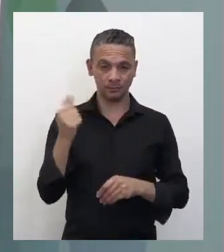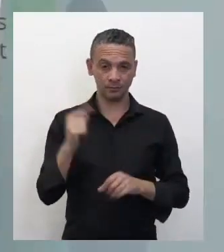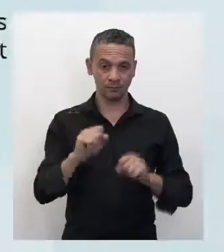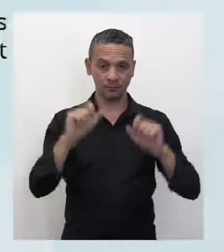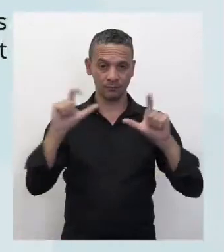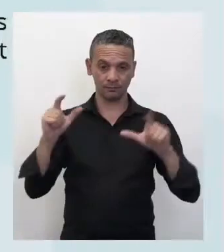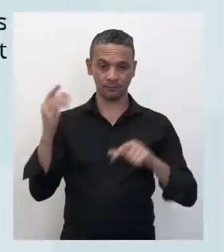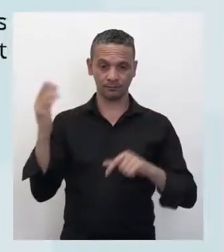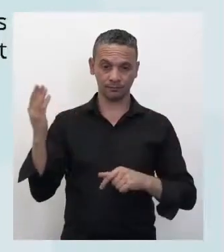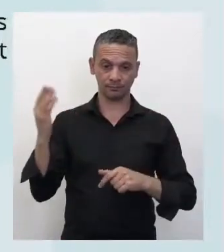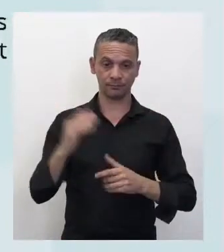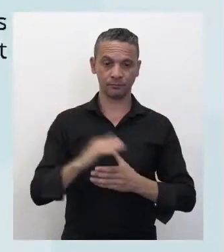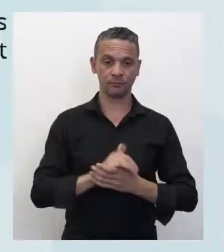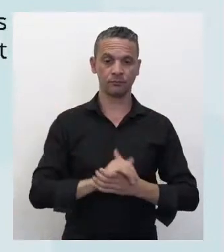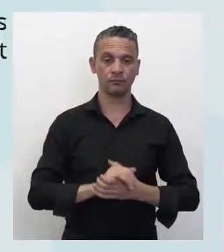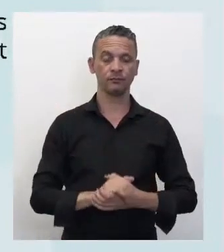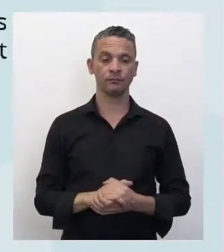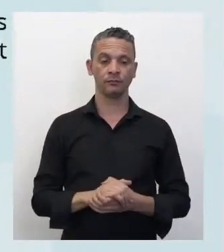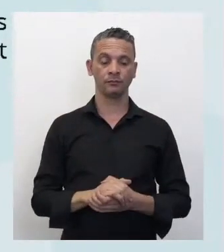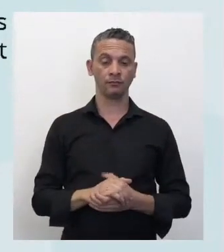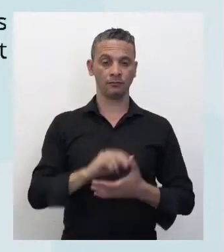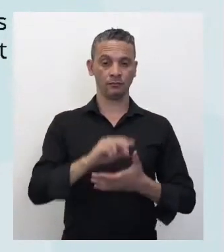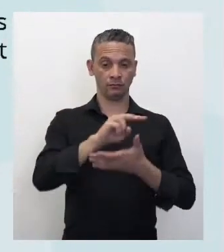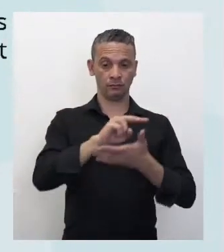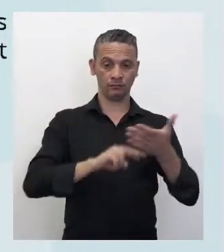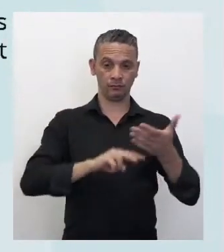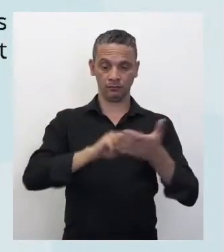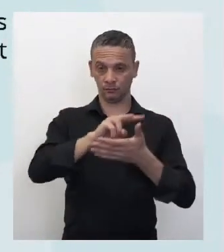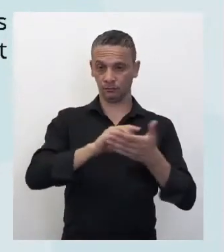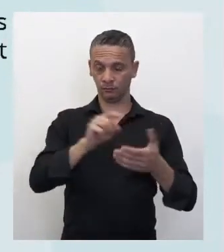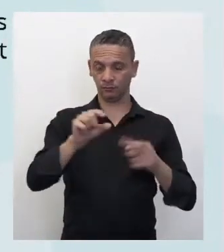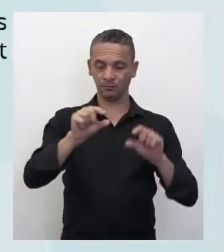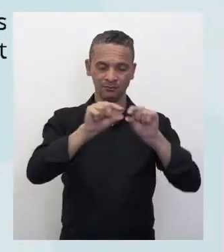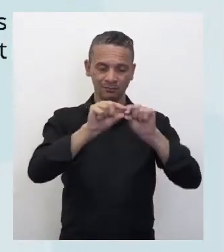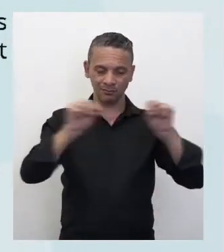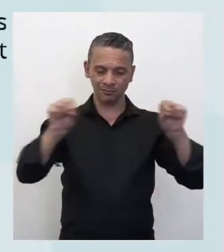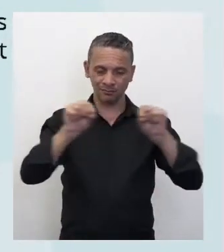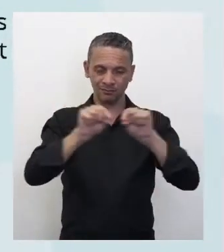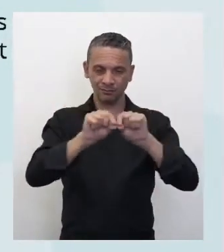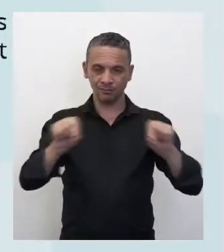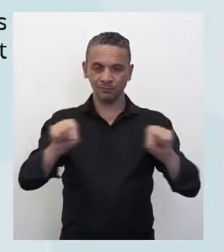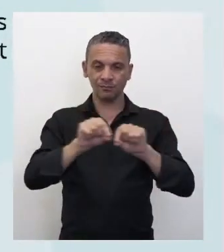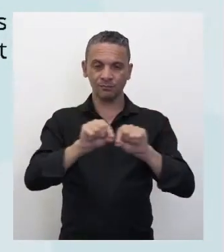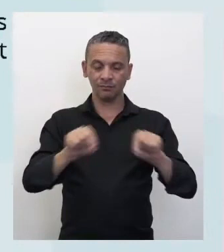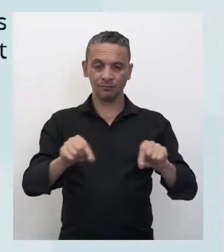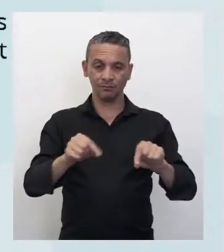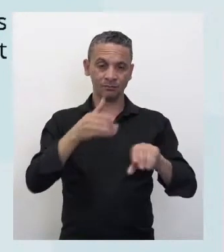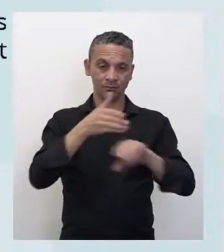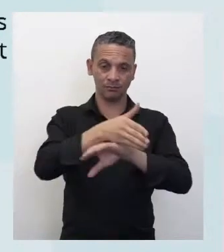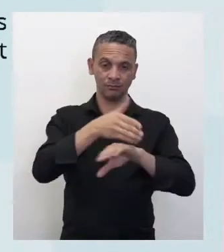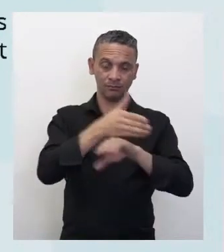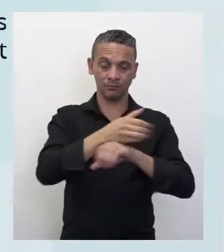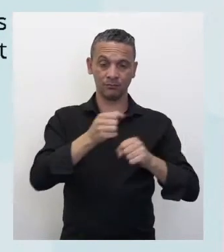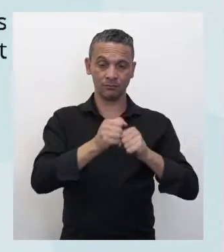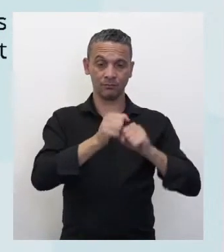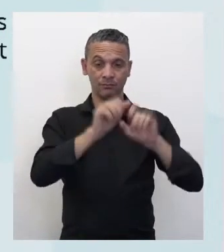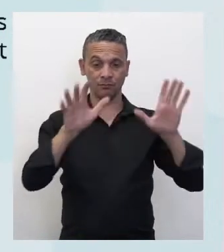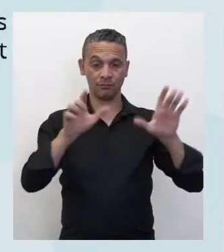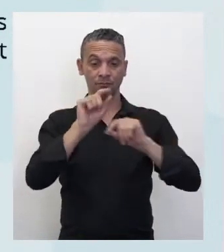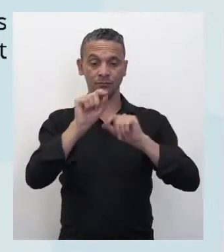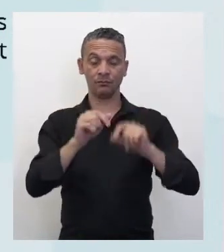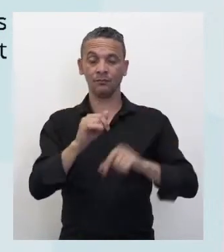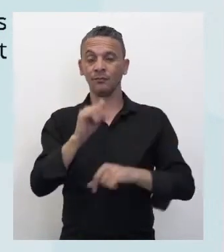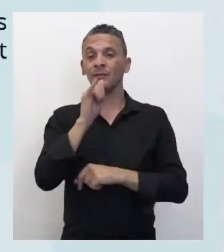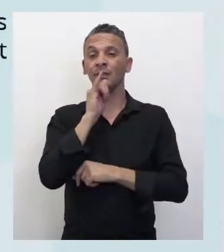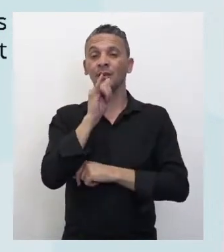na tela. E vocês vão ter que ler esse texto e sublinhar, ou seja, mandar no chat para a gente um